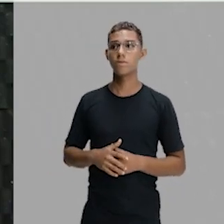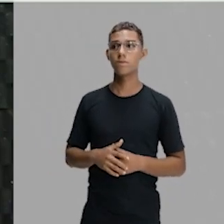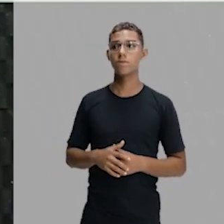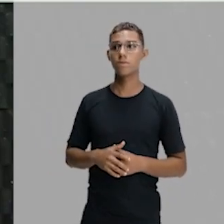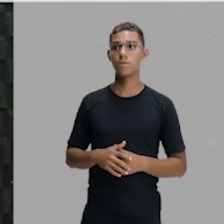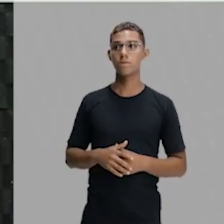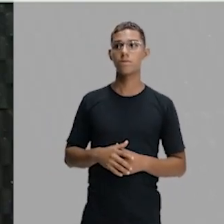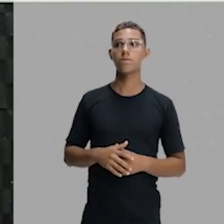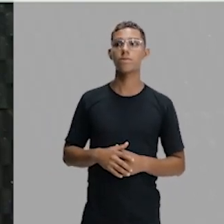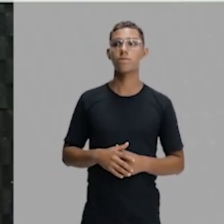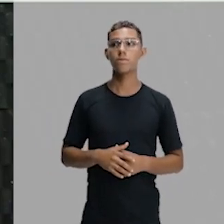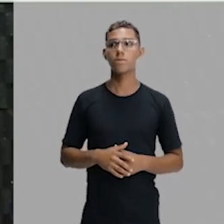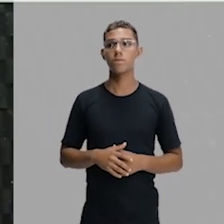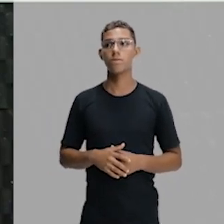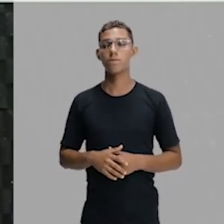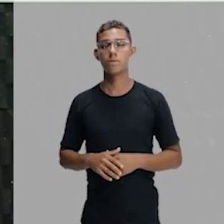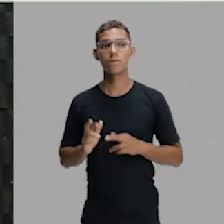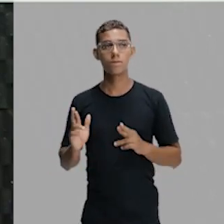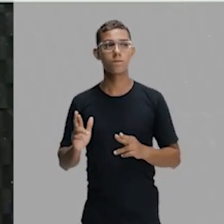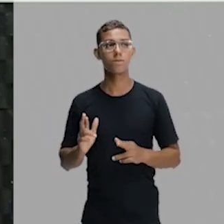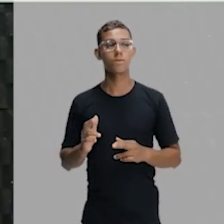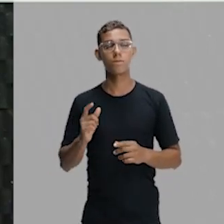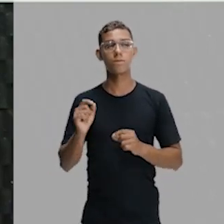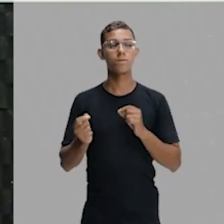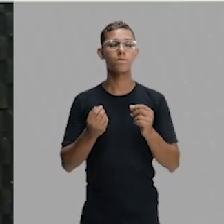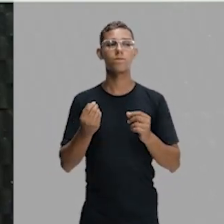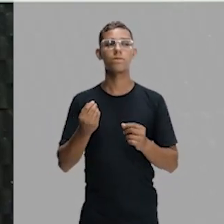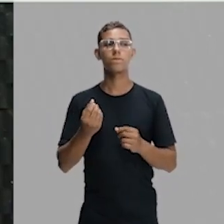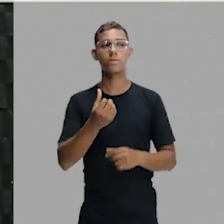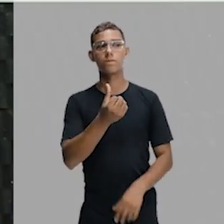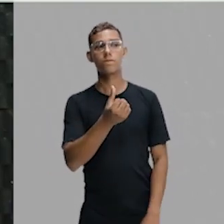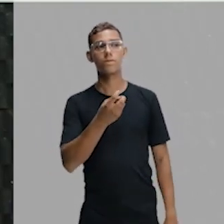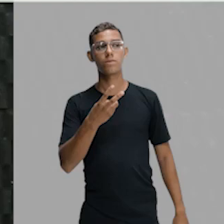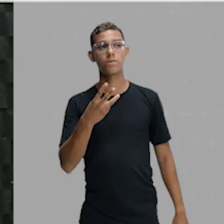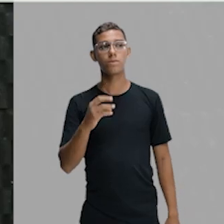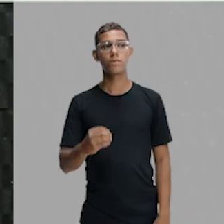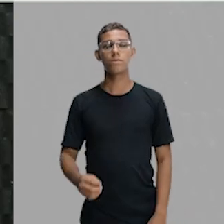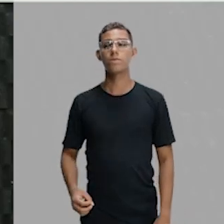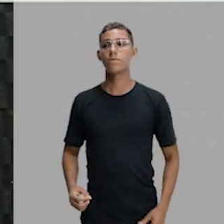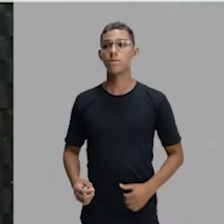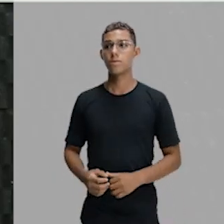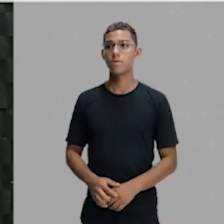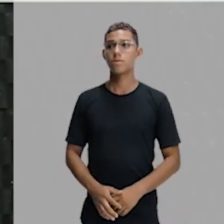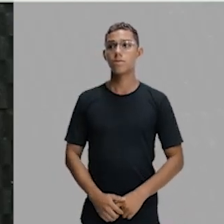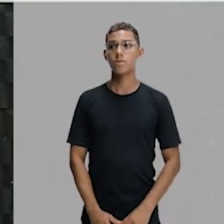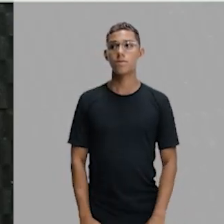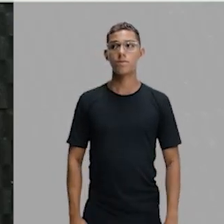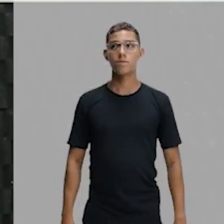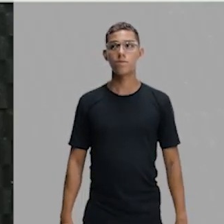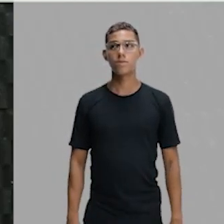entre essas sementes lisas, o número esperado de heterozigoto vai ser quem? Quem que é heterozigoto aqui, pessoal?